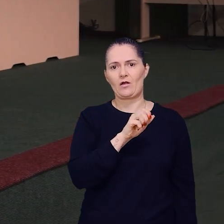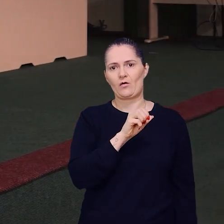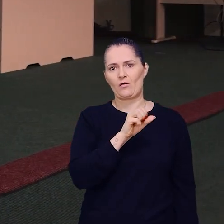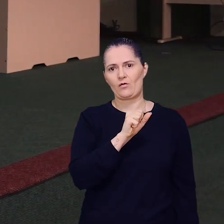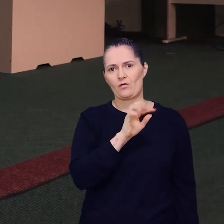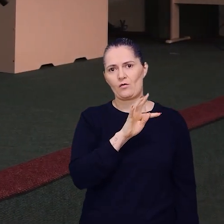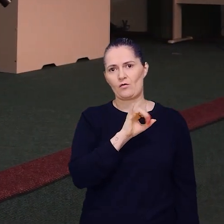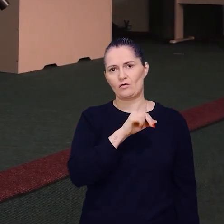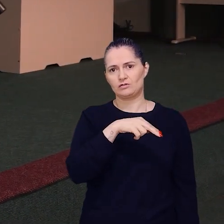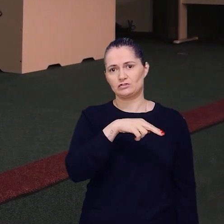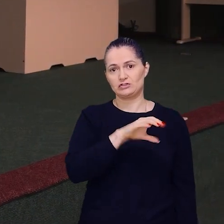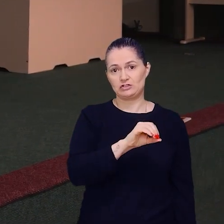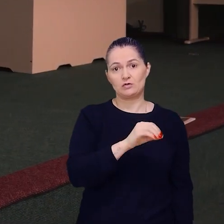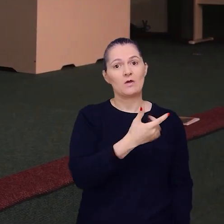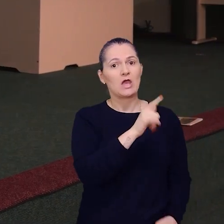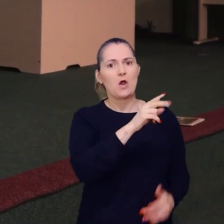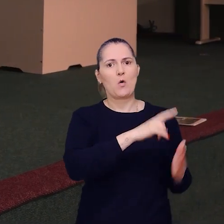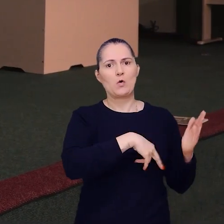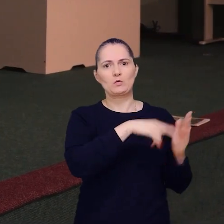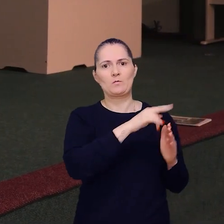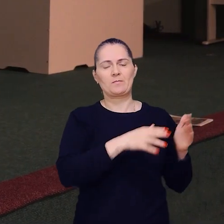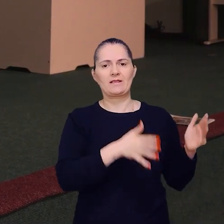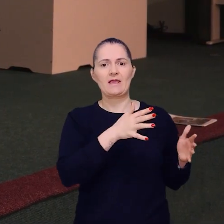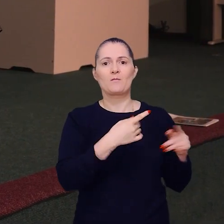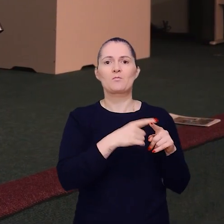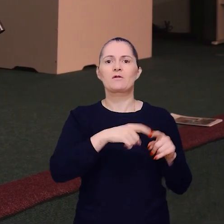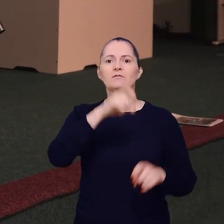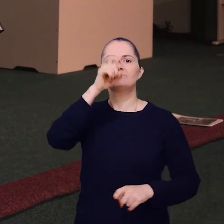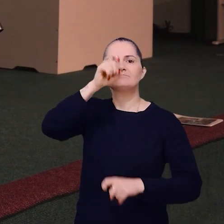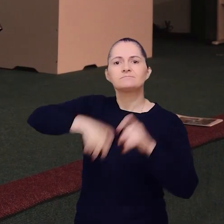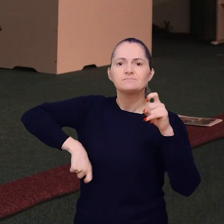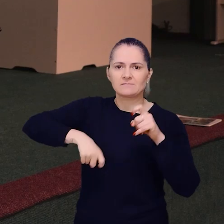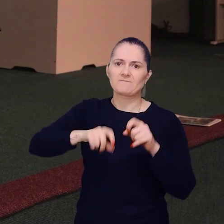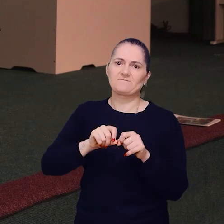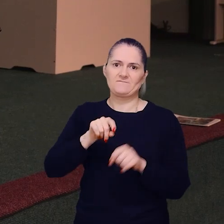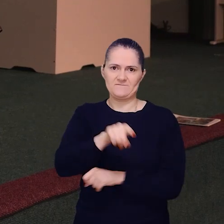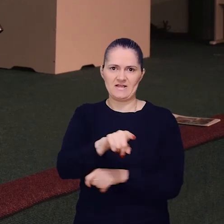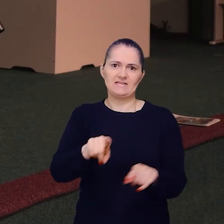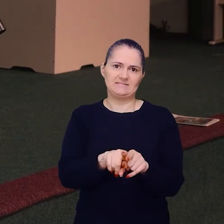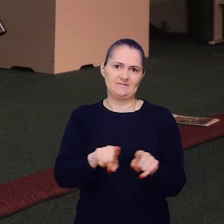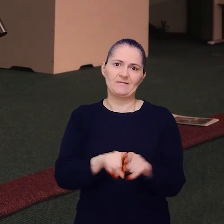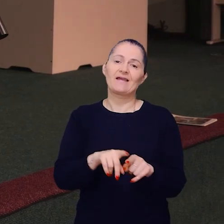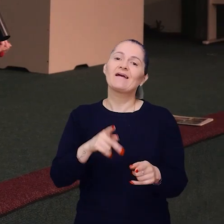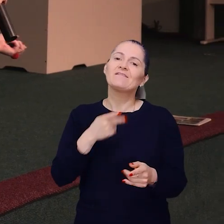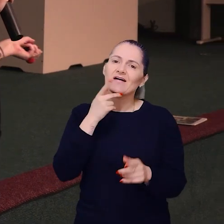pintor da época, por cometer o crime de desvirginamento forçado.